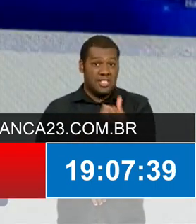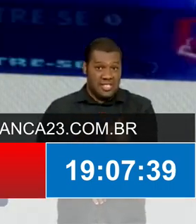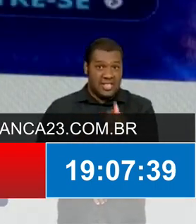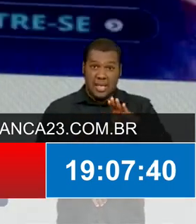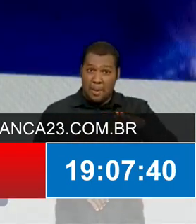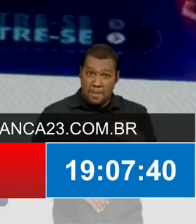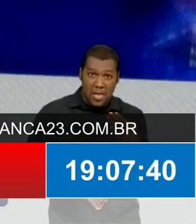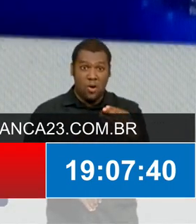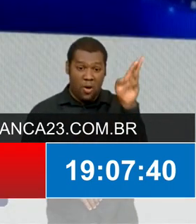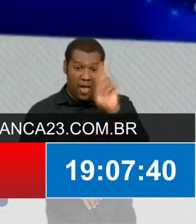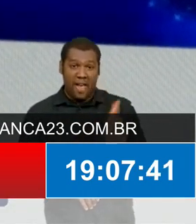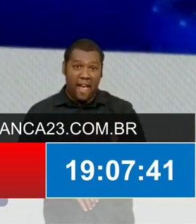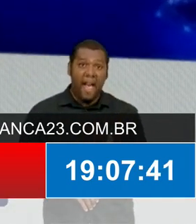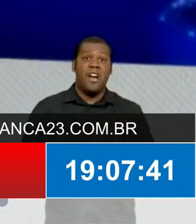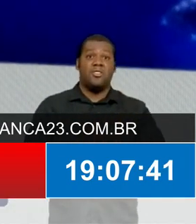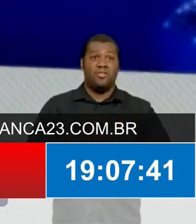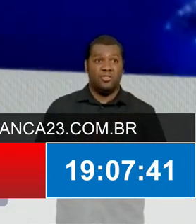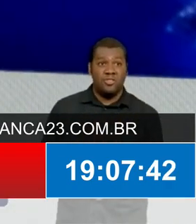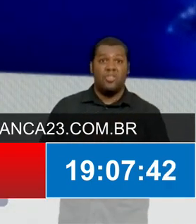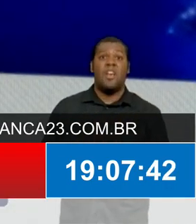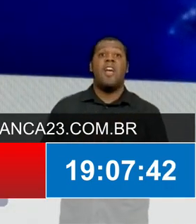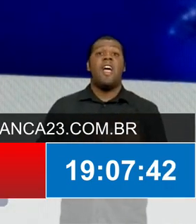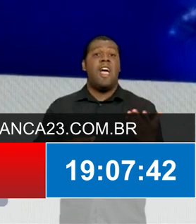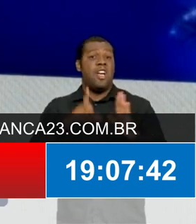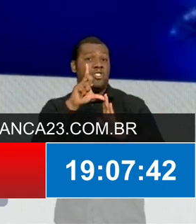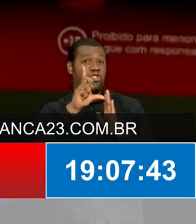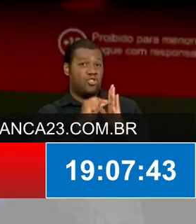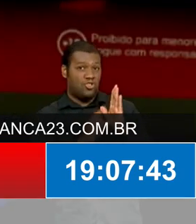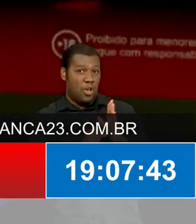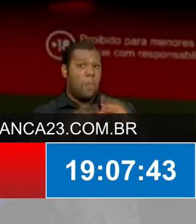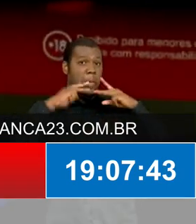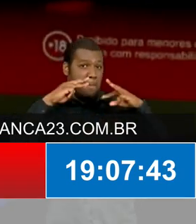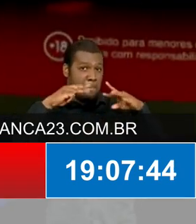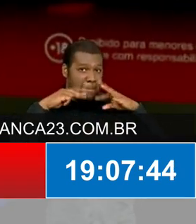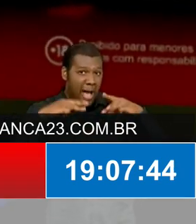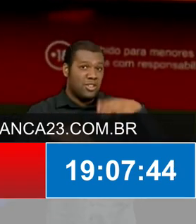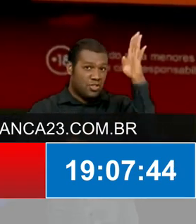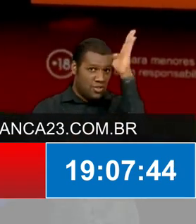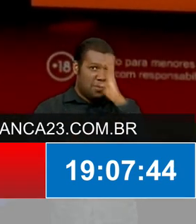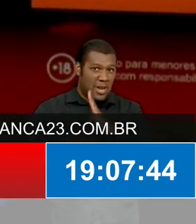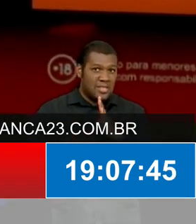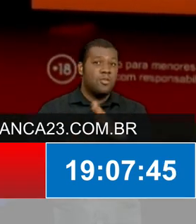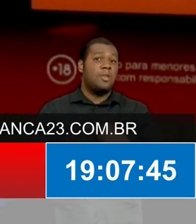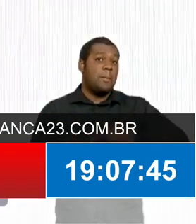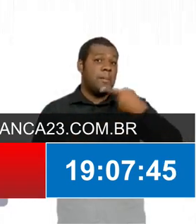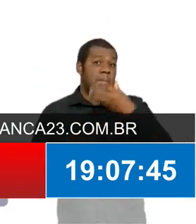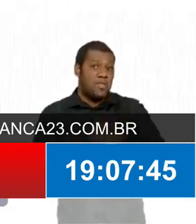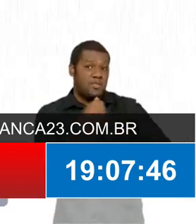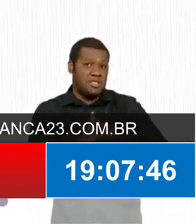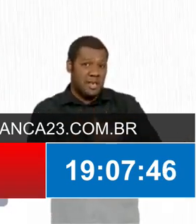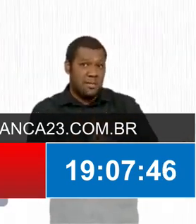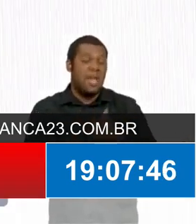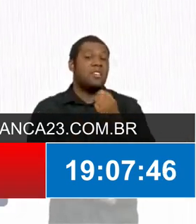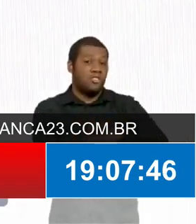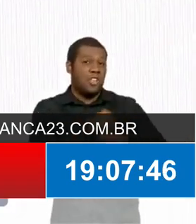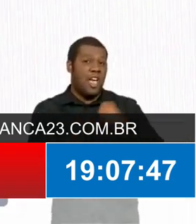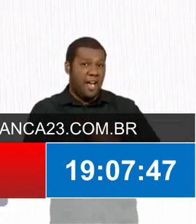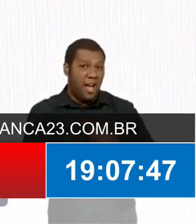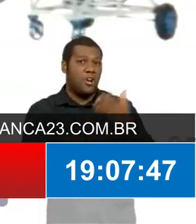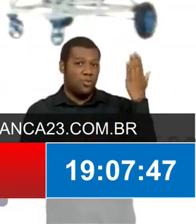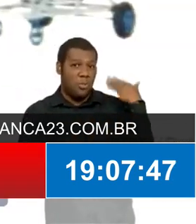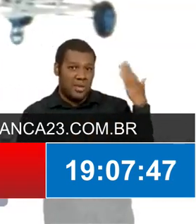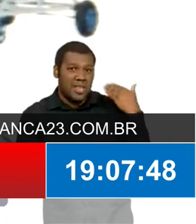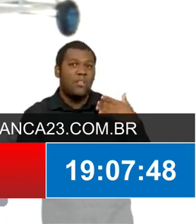R$16 bilhões movimentados em campanhas digitais de marketing no país no primeiro semestre do ano passado, os anúncios